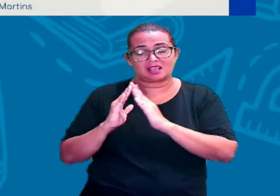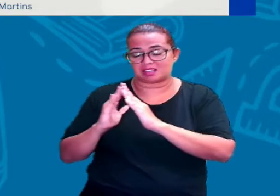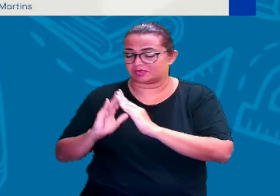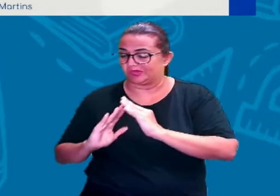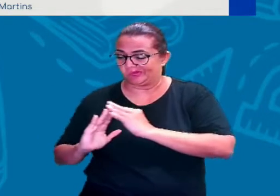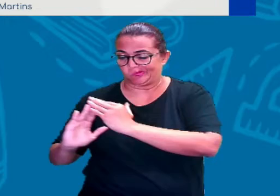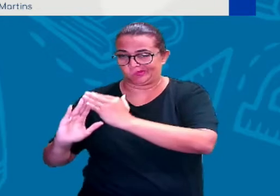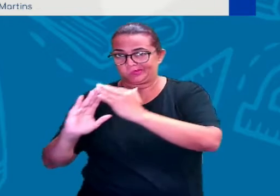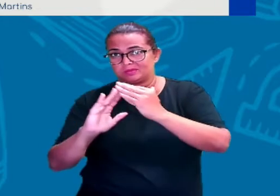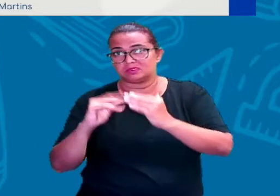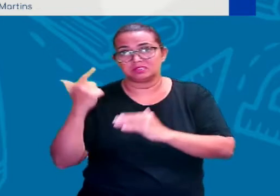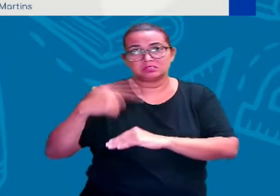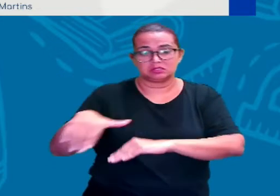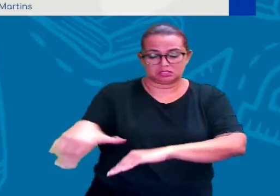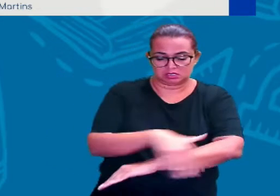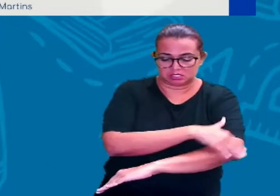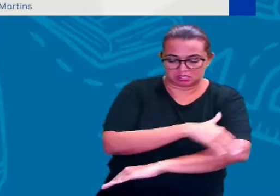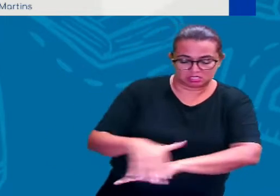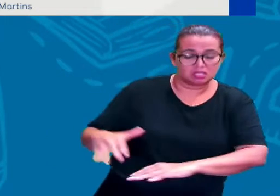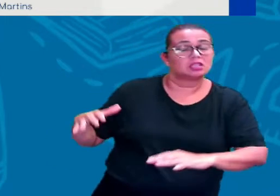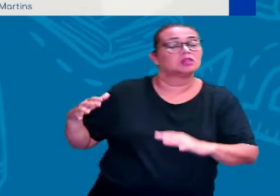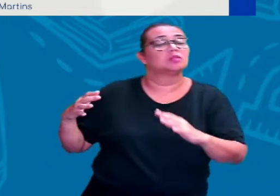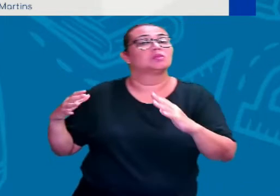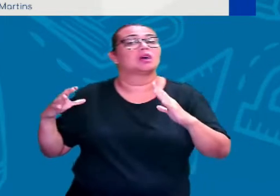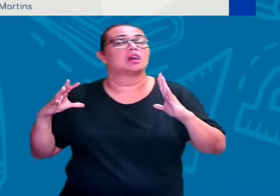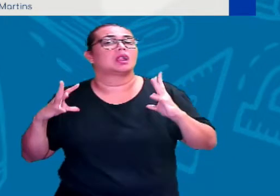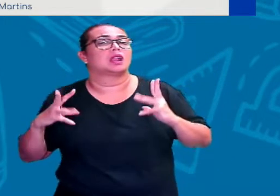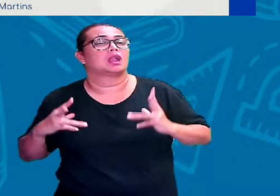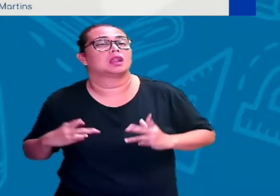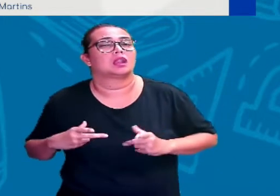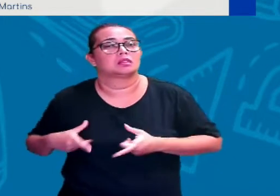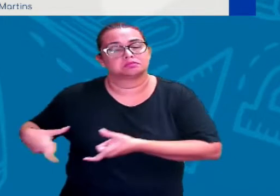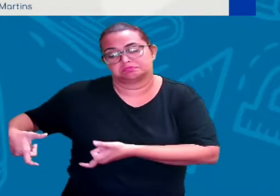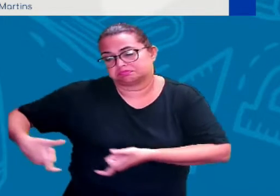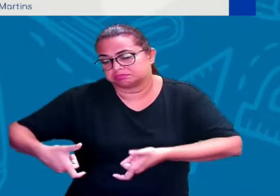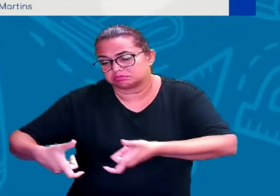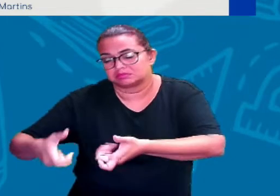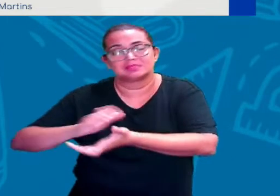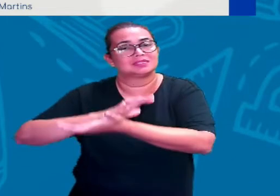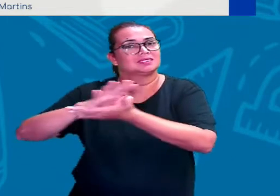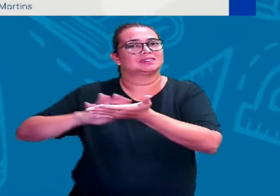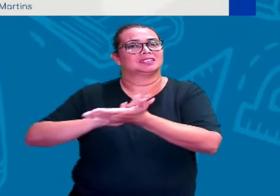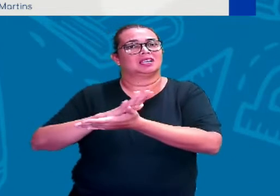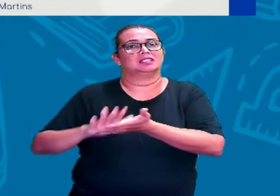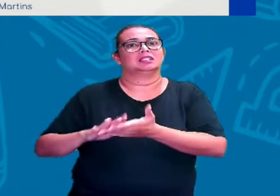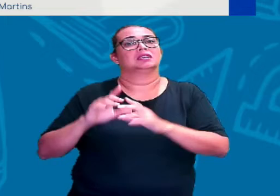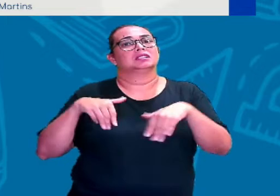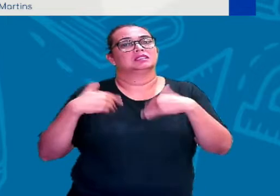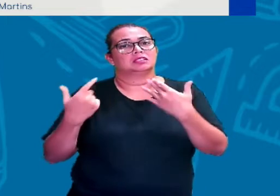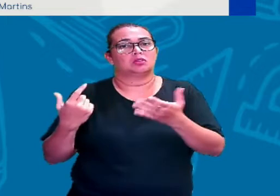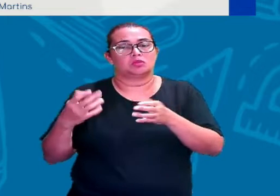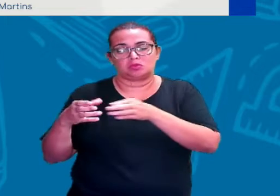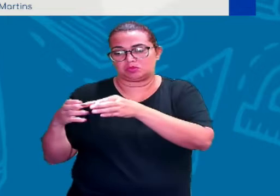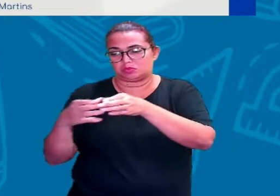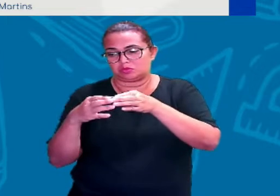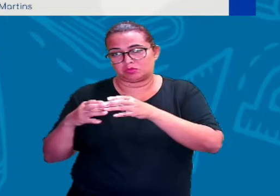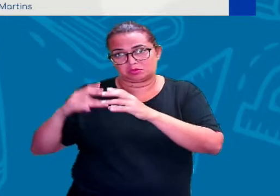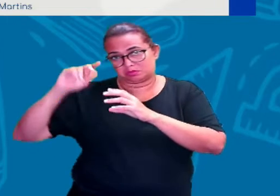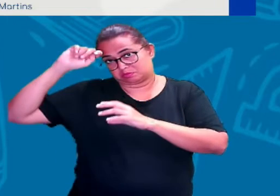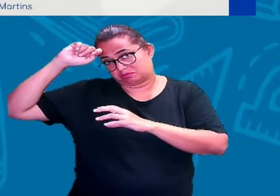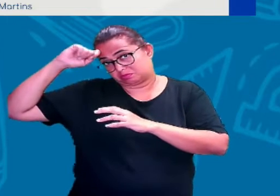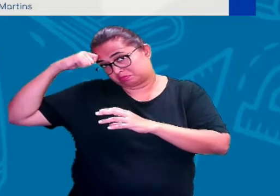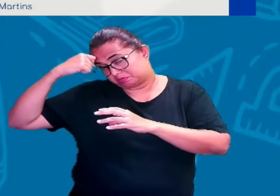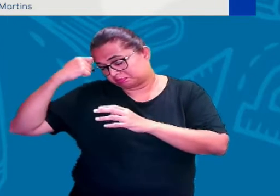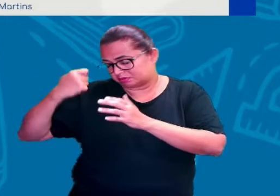precárias, tá? Sem saneamento, sem nada disso. Então, mas aí com muita luta e resistência, a população preta